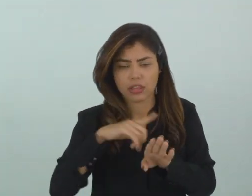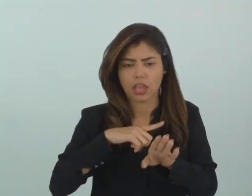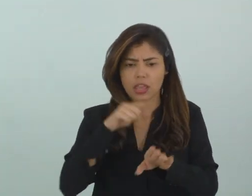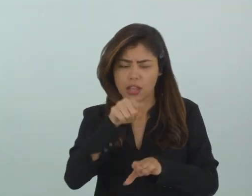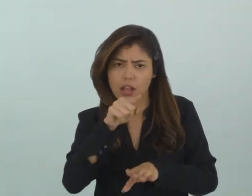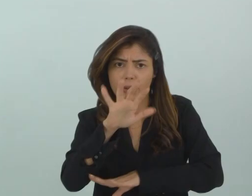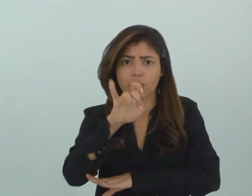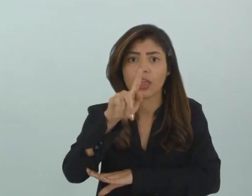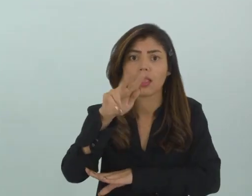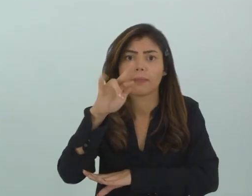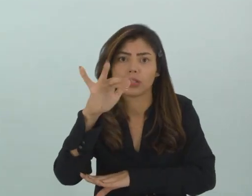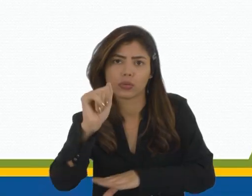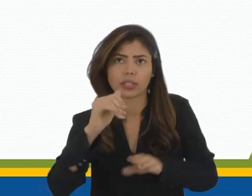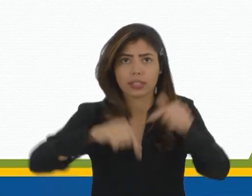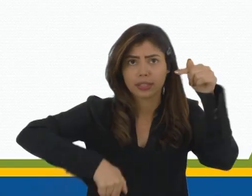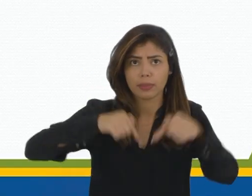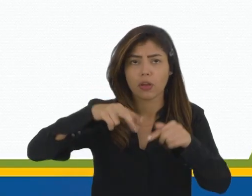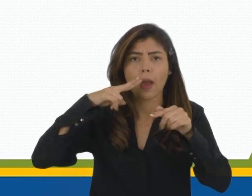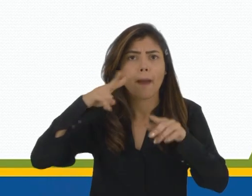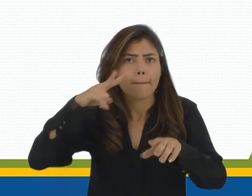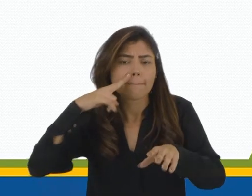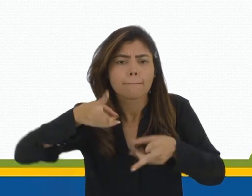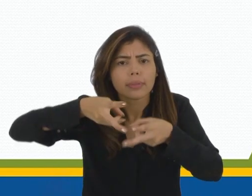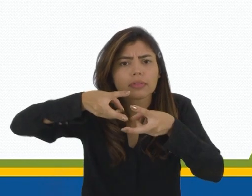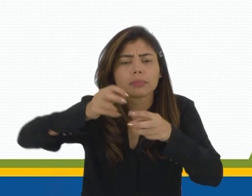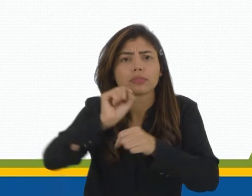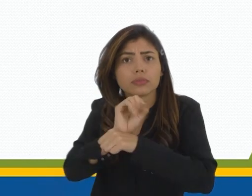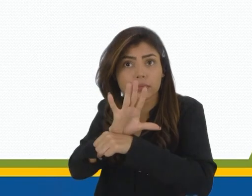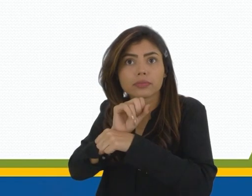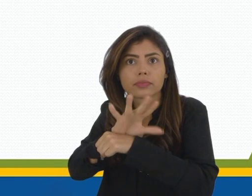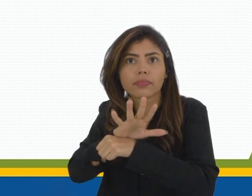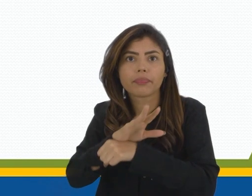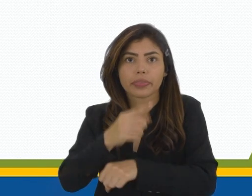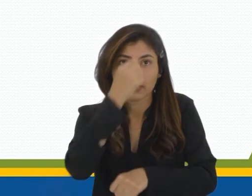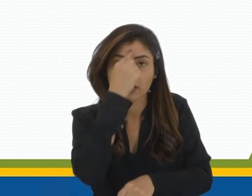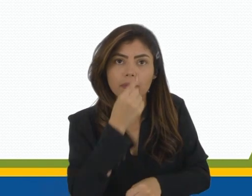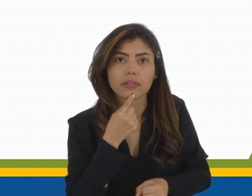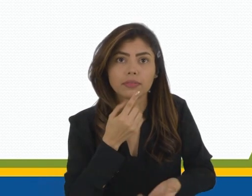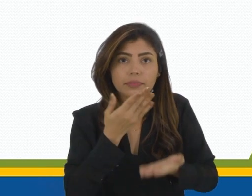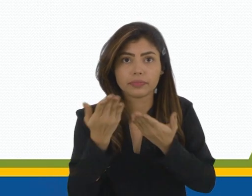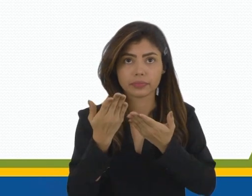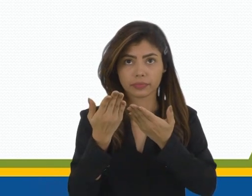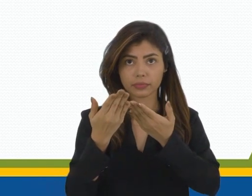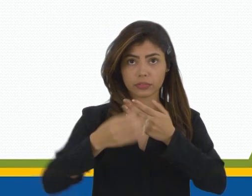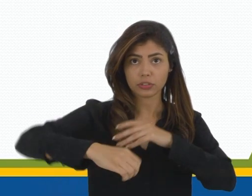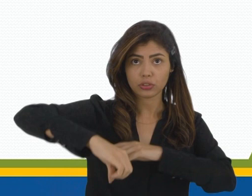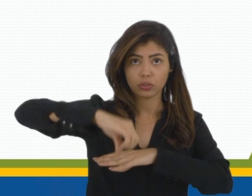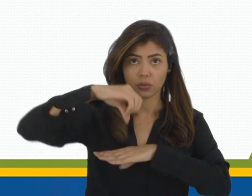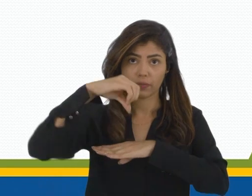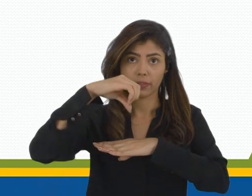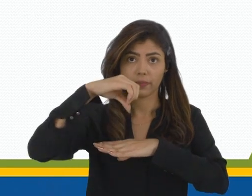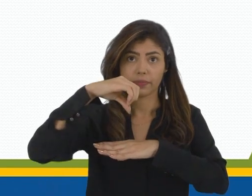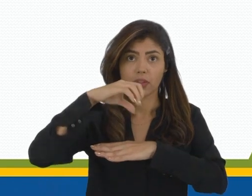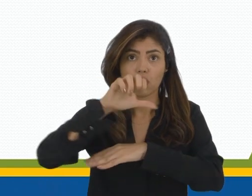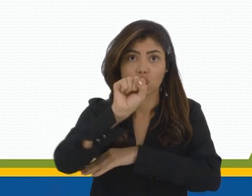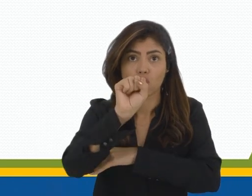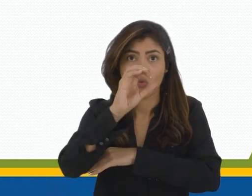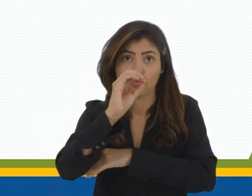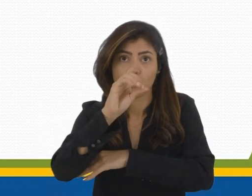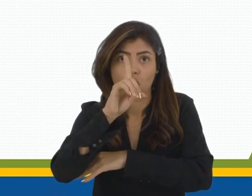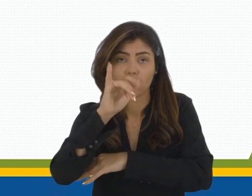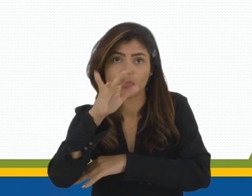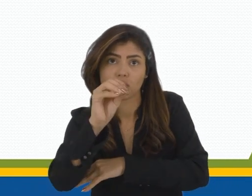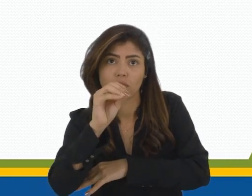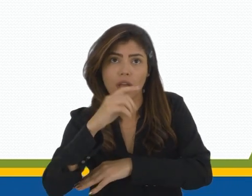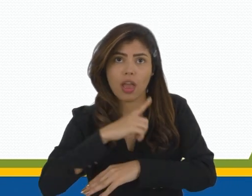vocês observarem no slide, se vocês observarem ali na imagem, a linha 9, a gente tem o sódio. O sódio